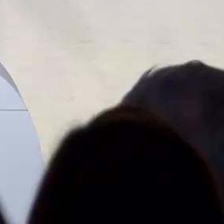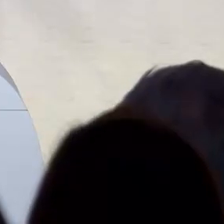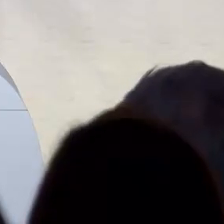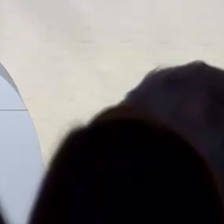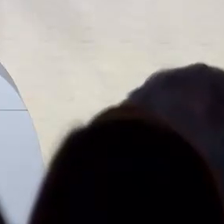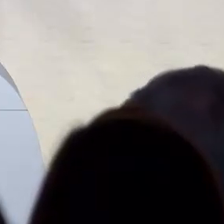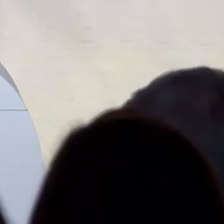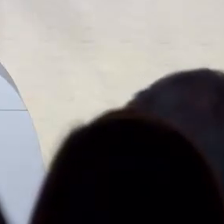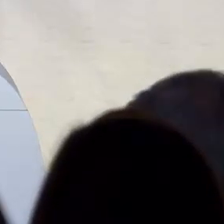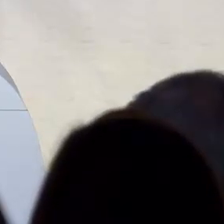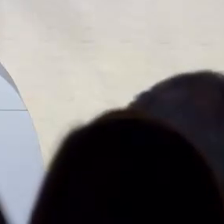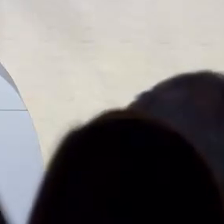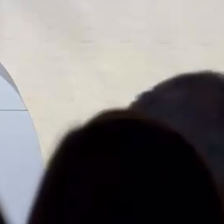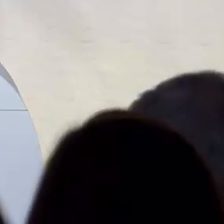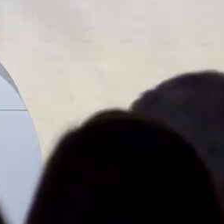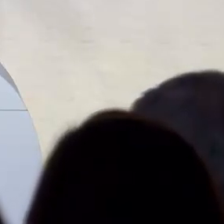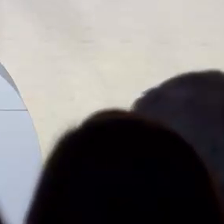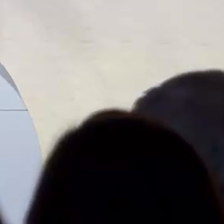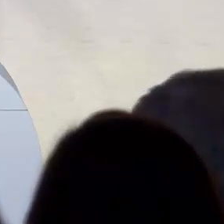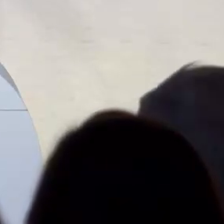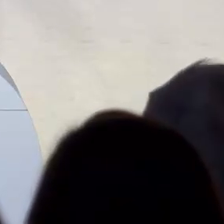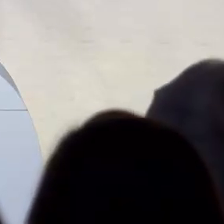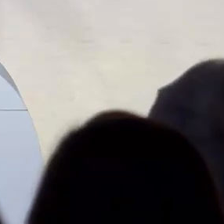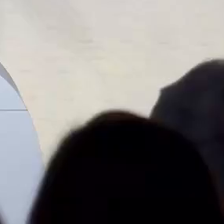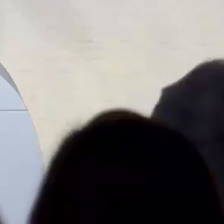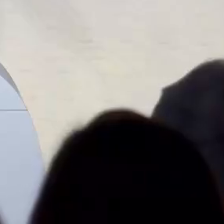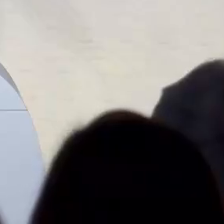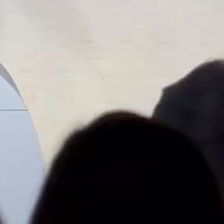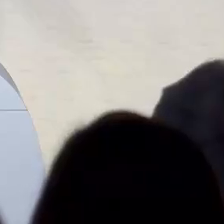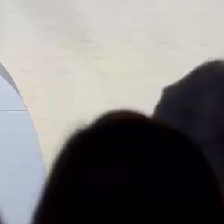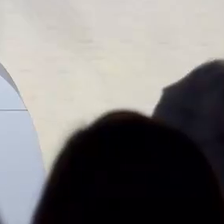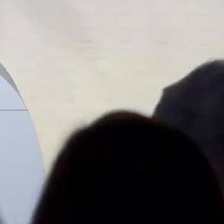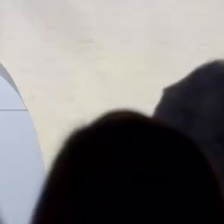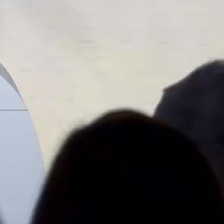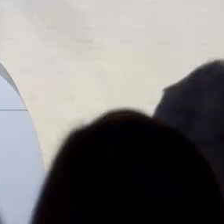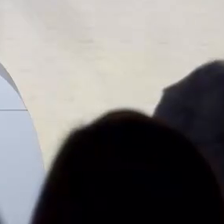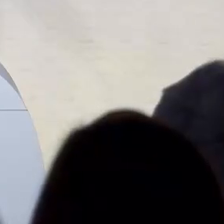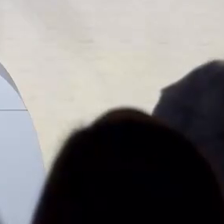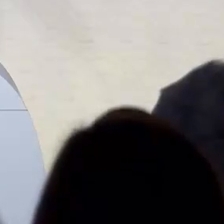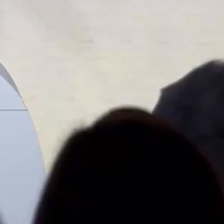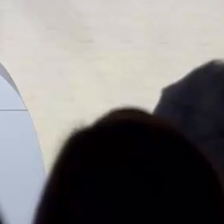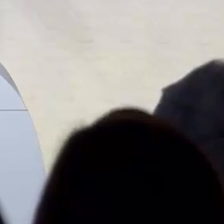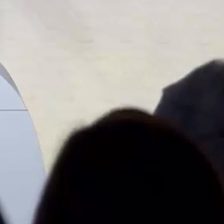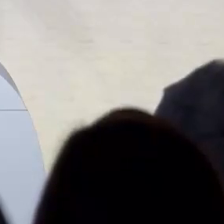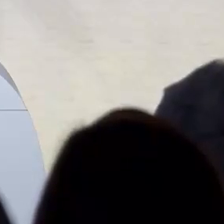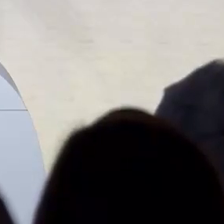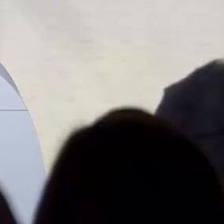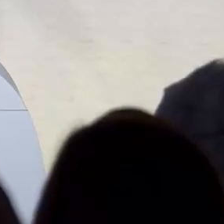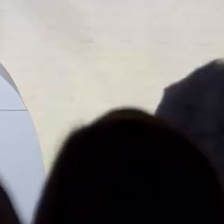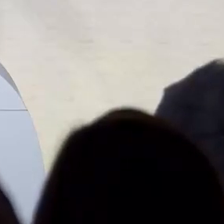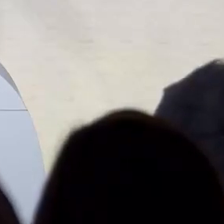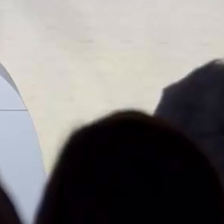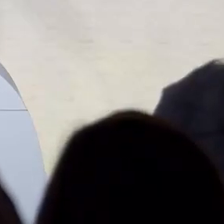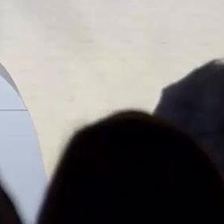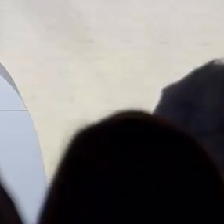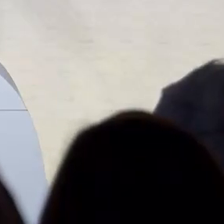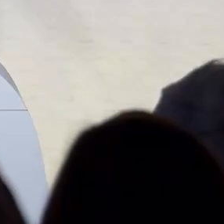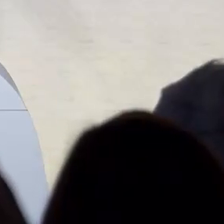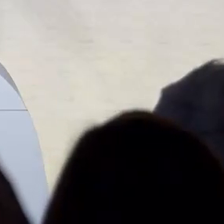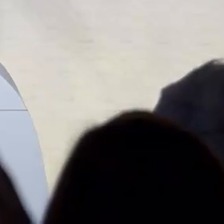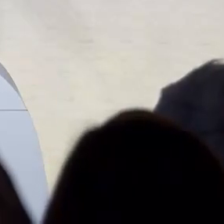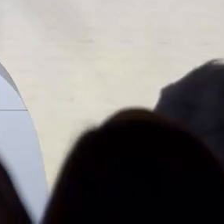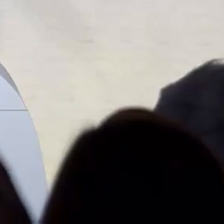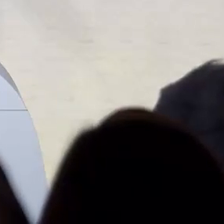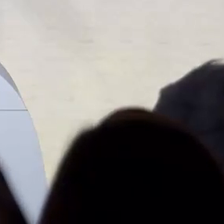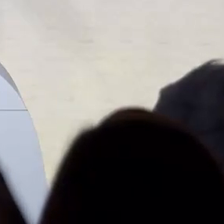na pós-menopausa. Temos uma pequena piromaníaca dentro de nós. E como sei que lidamos melhor com o que podemos